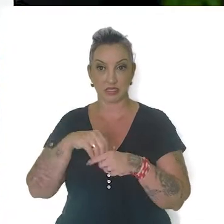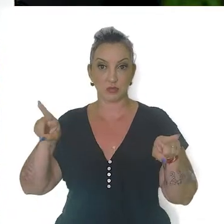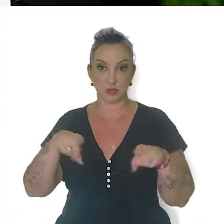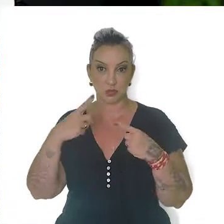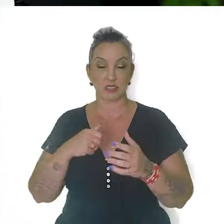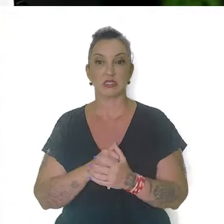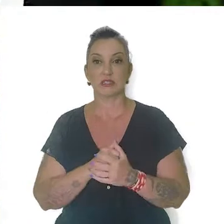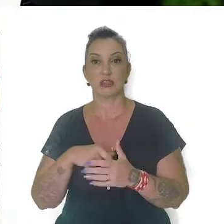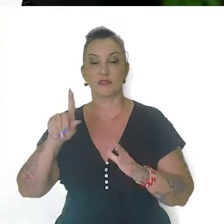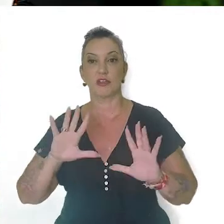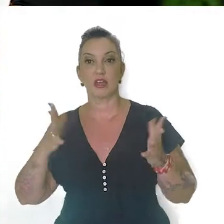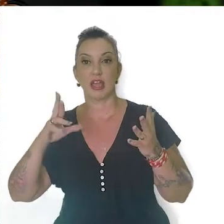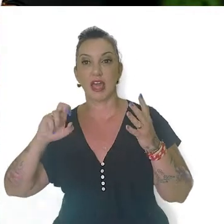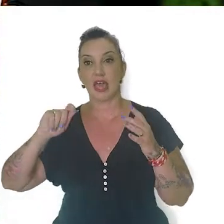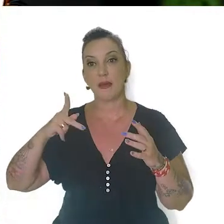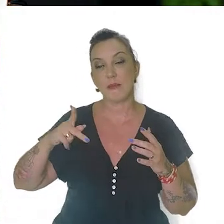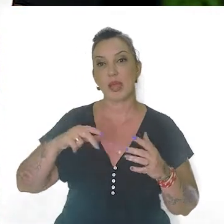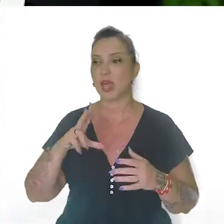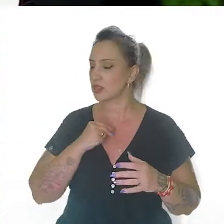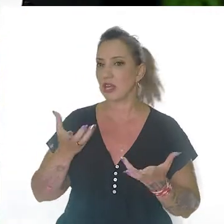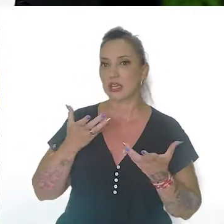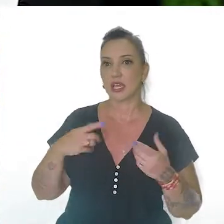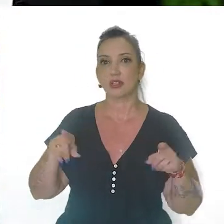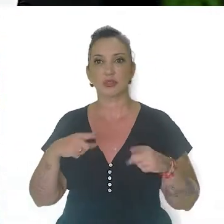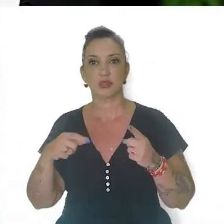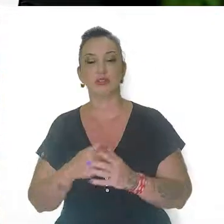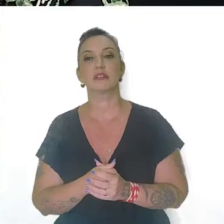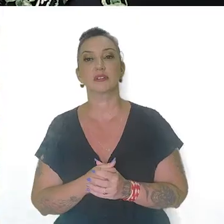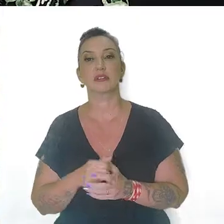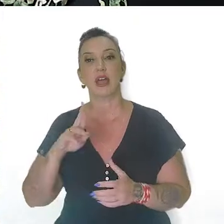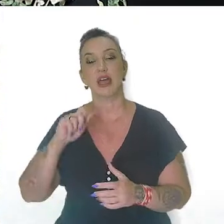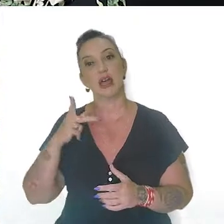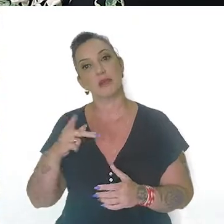da música eletrônica, eu fui numa festa de rap e falei: nossa,